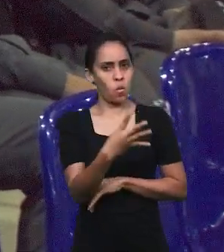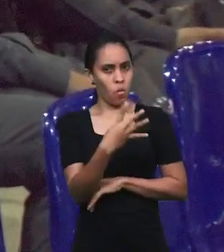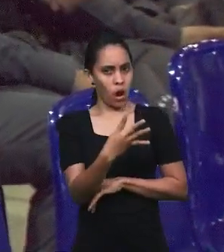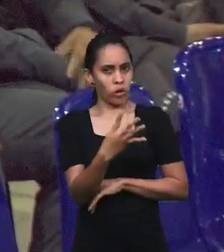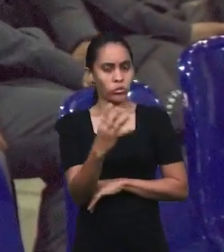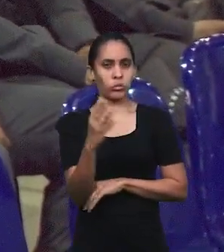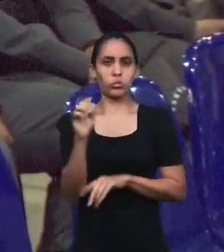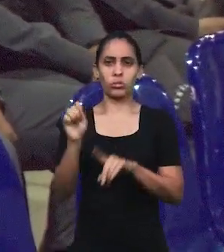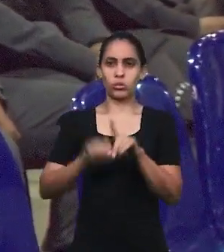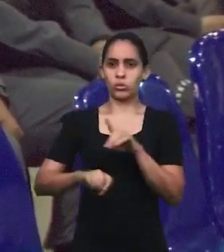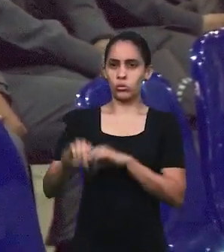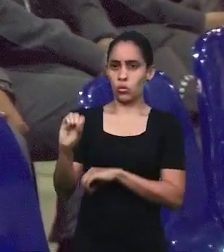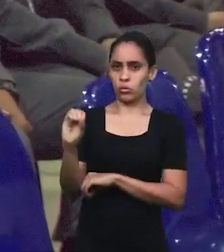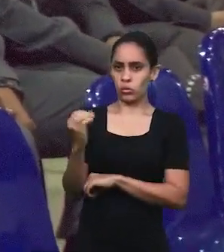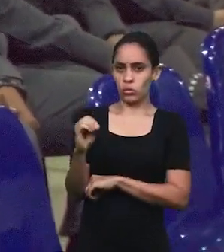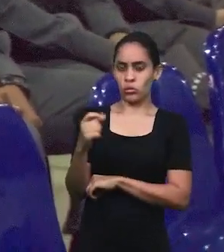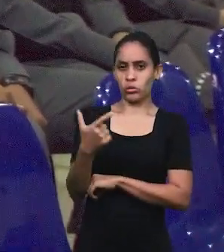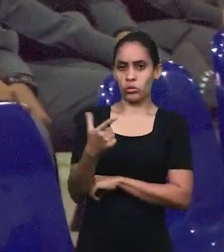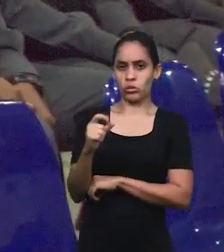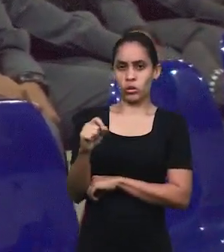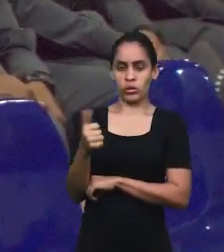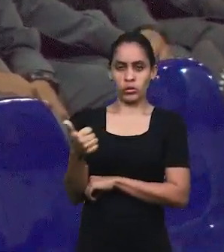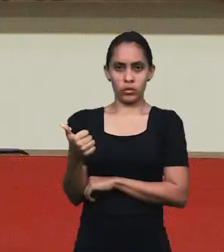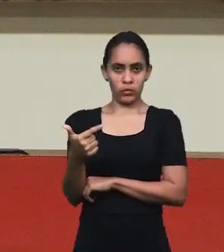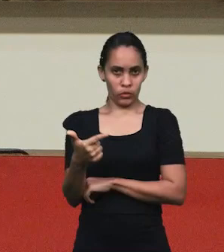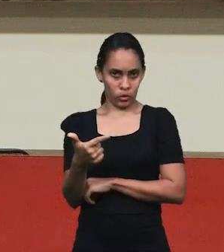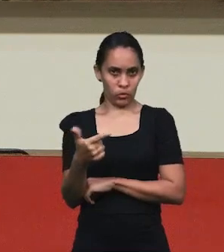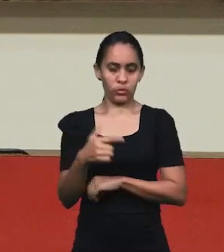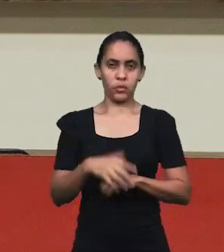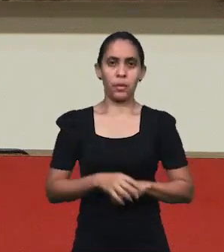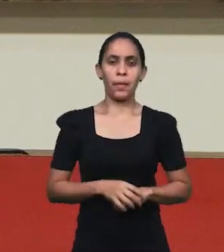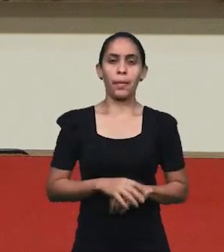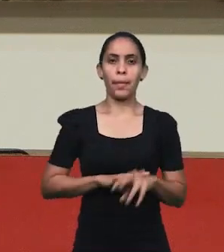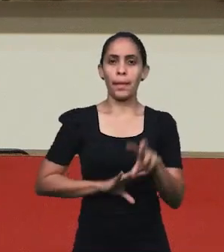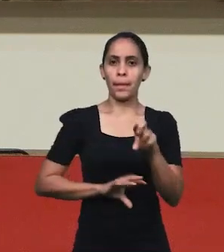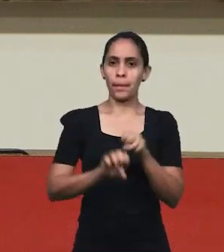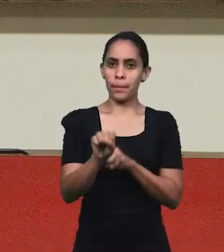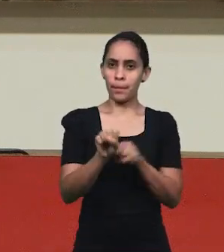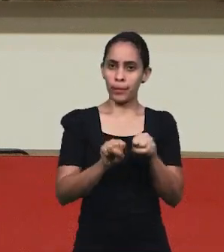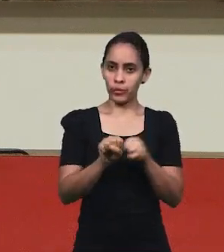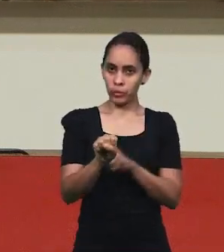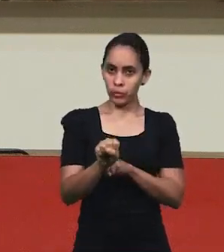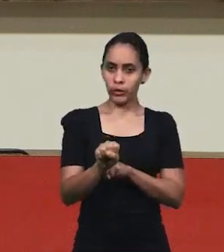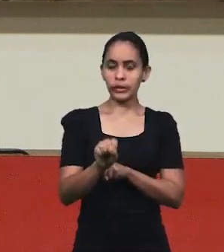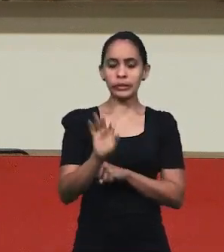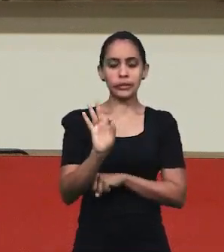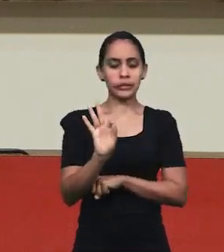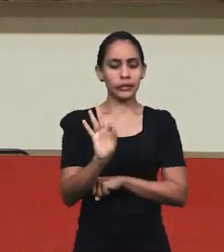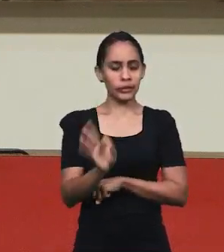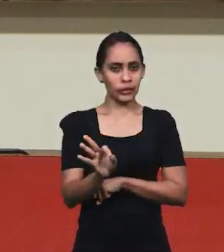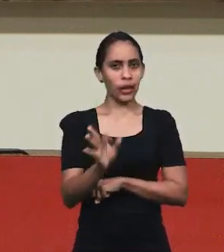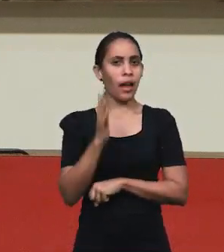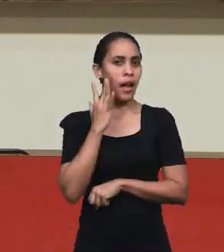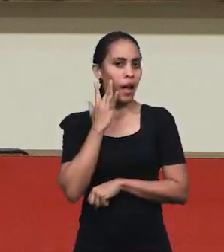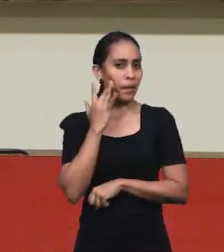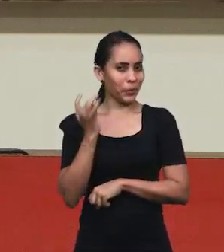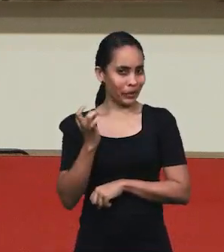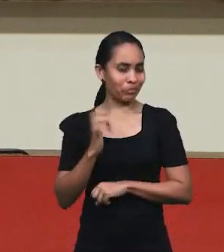de outubro de 2021, e a formatura de fato